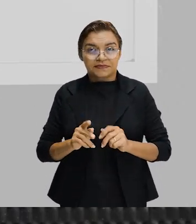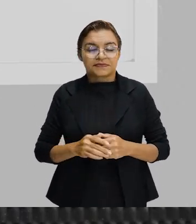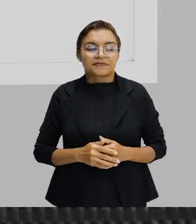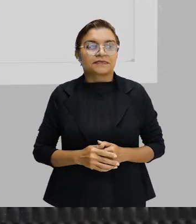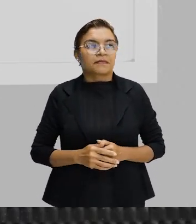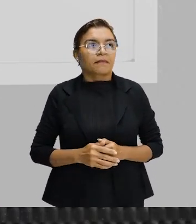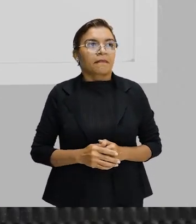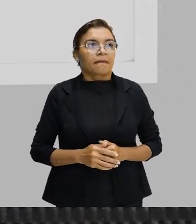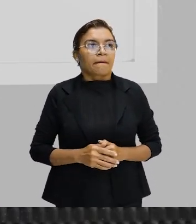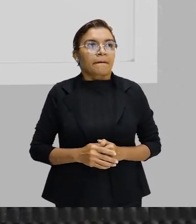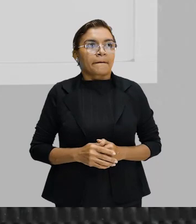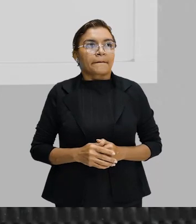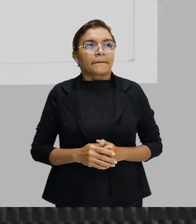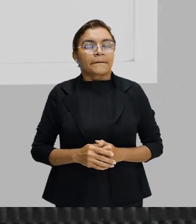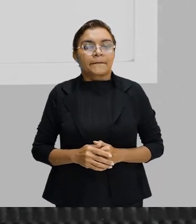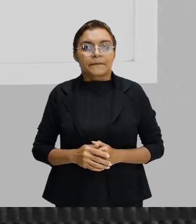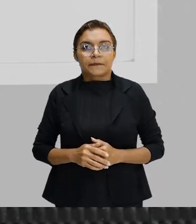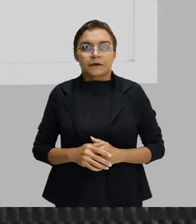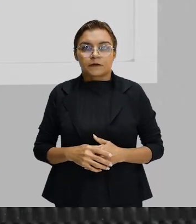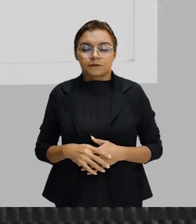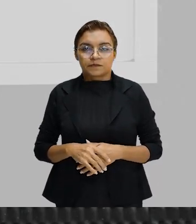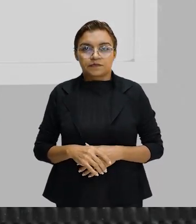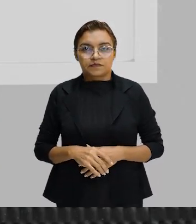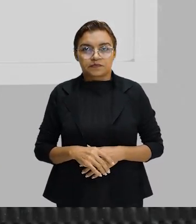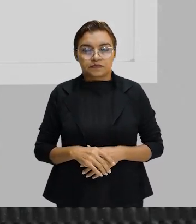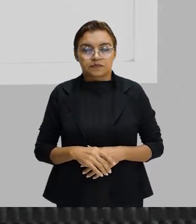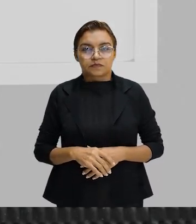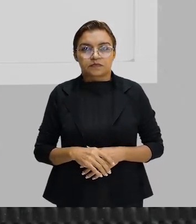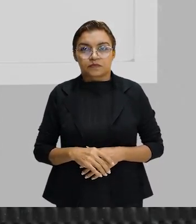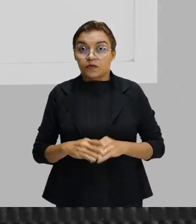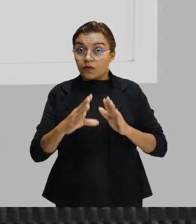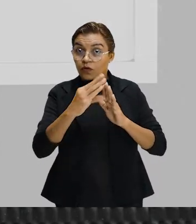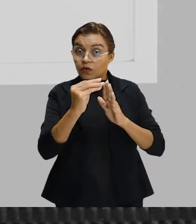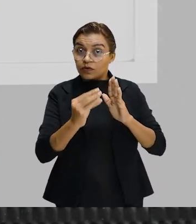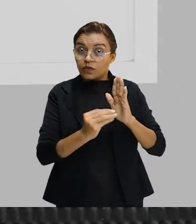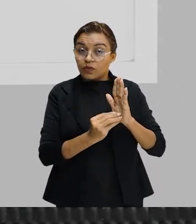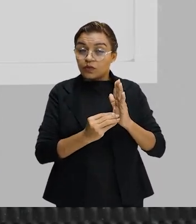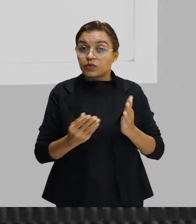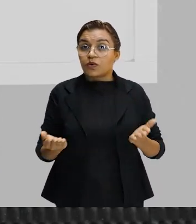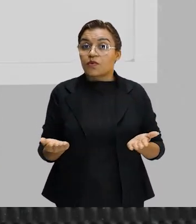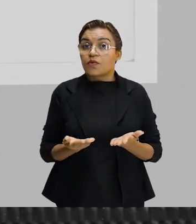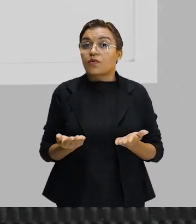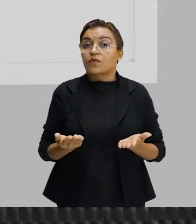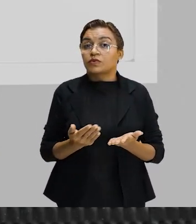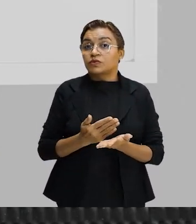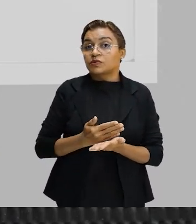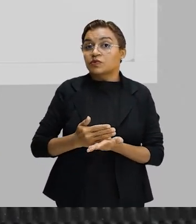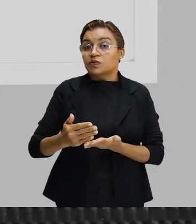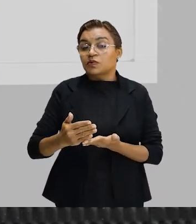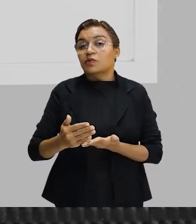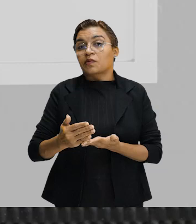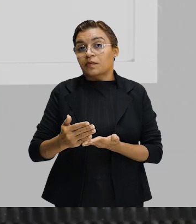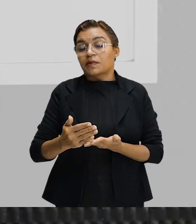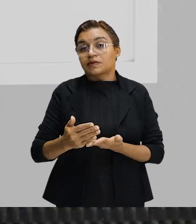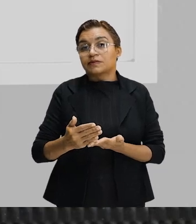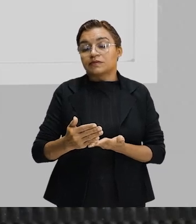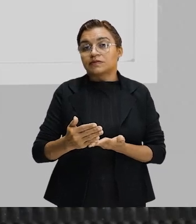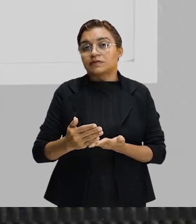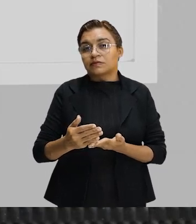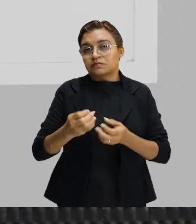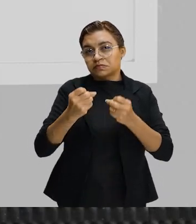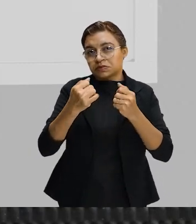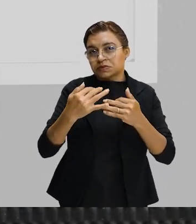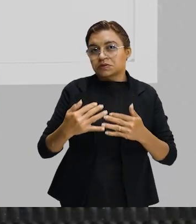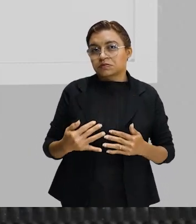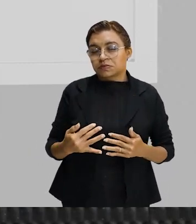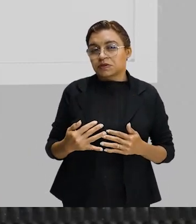ok? Então, o nosso conteúdo de hoje é uma iniciação para essa finalização